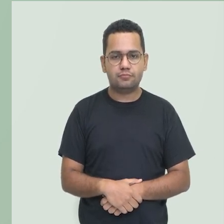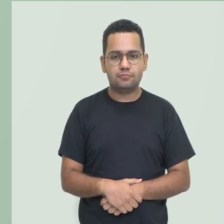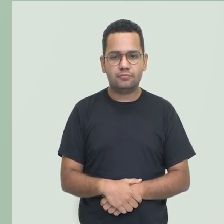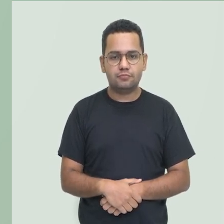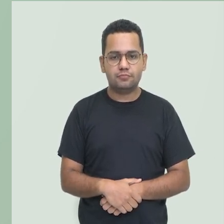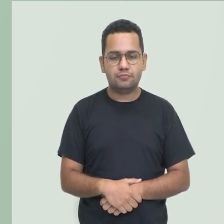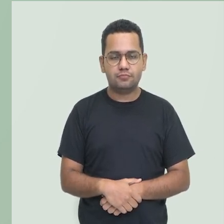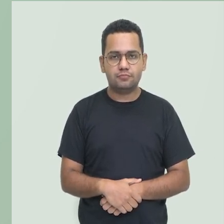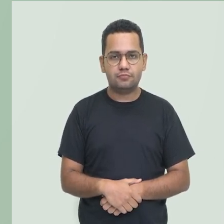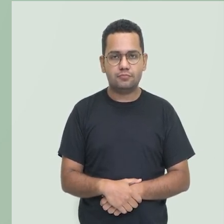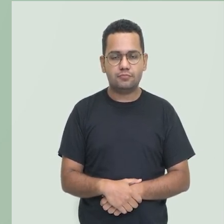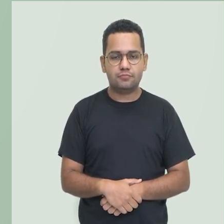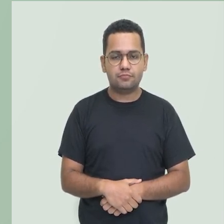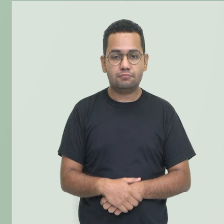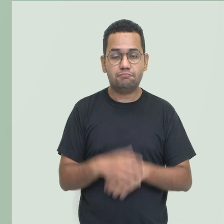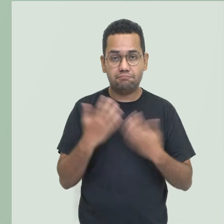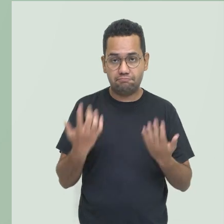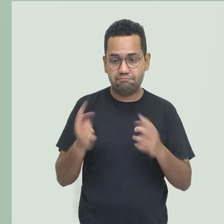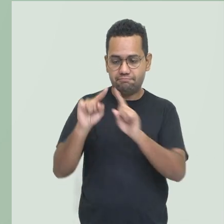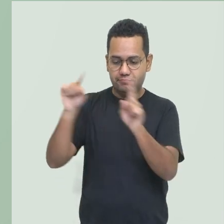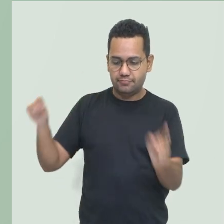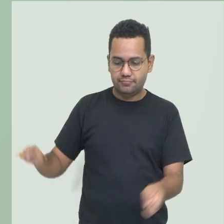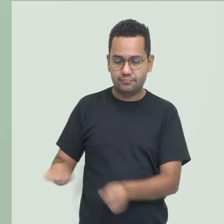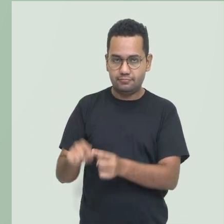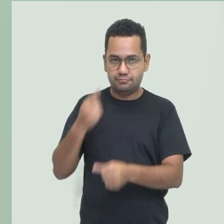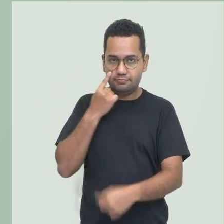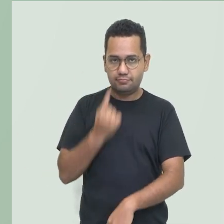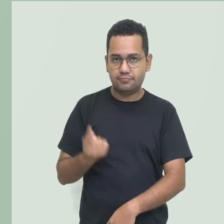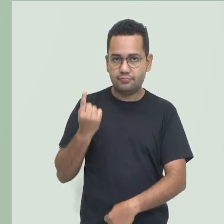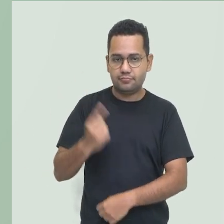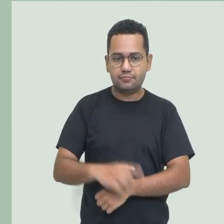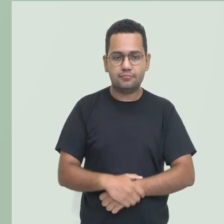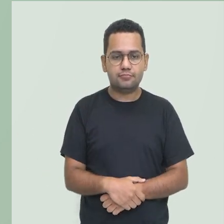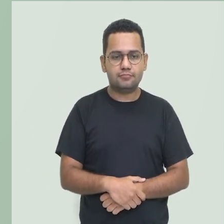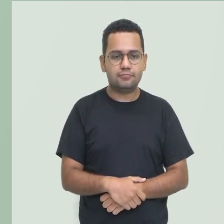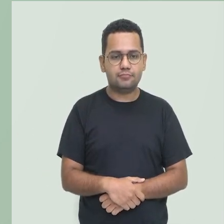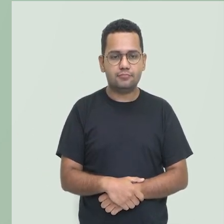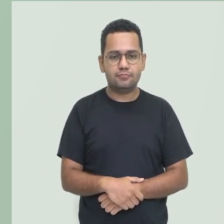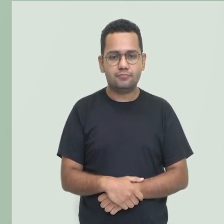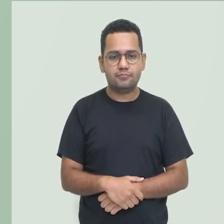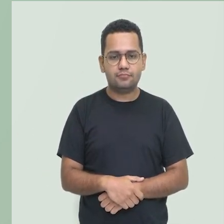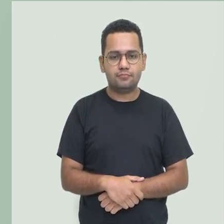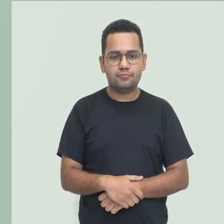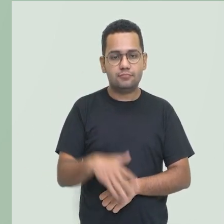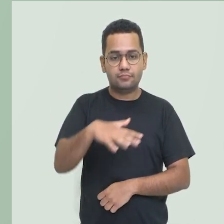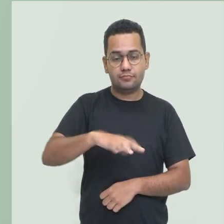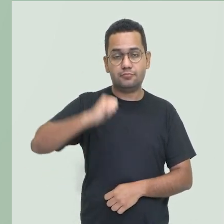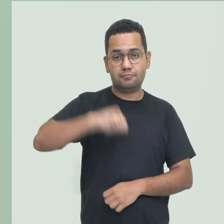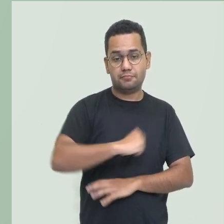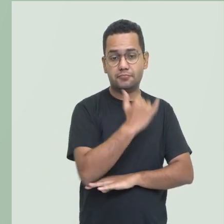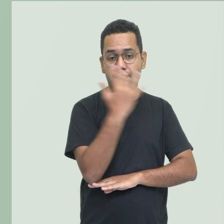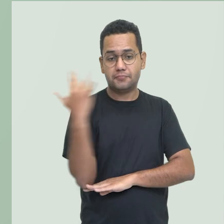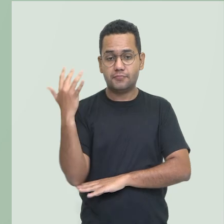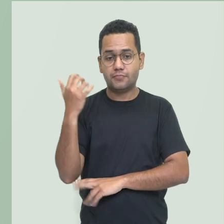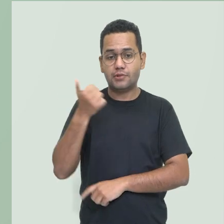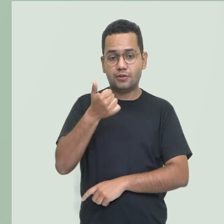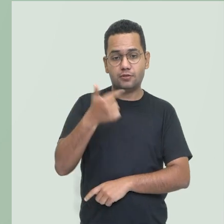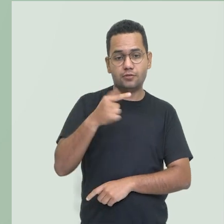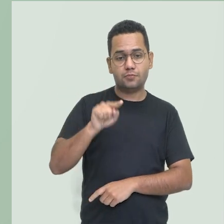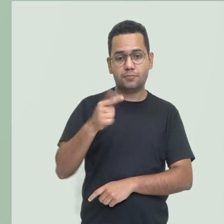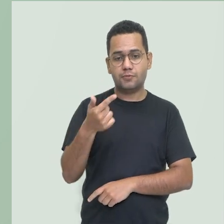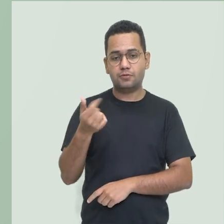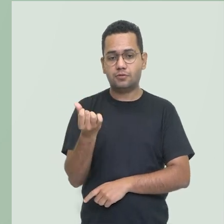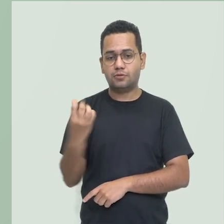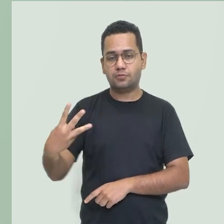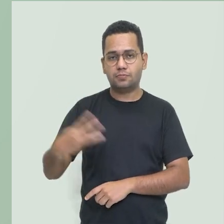aí nesse gráfico, no formato pizza, onde nós temos aí uma grande representação da flora, com cerca de